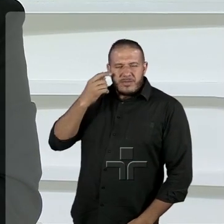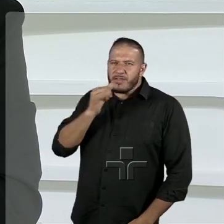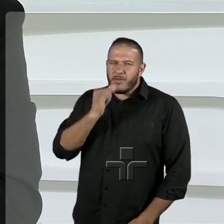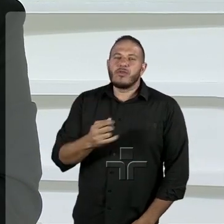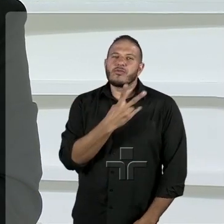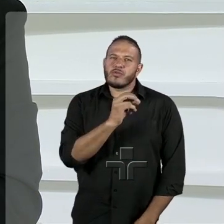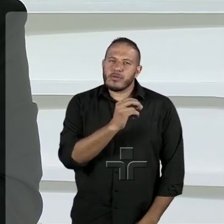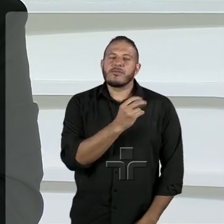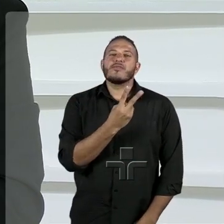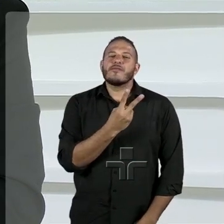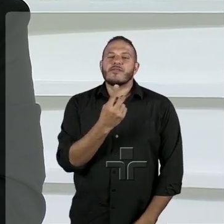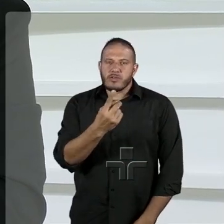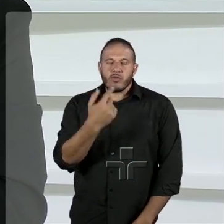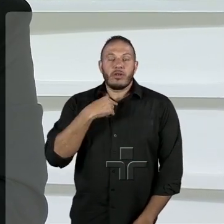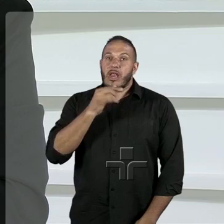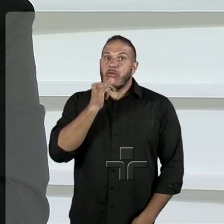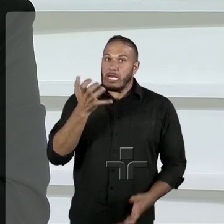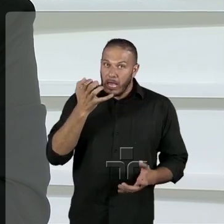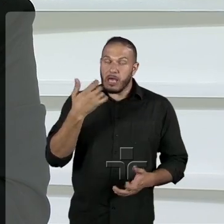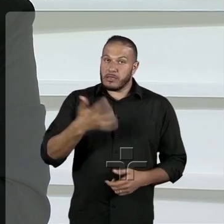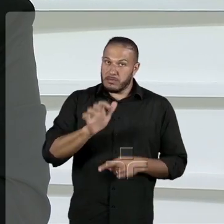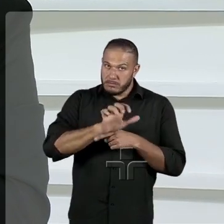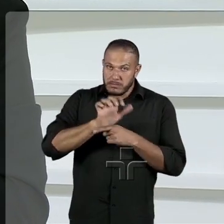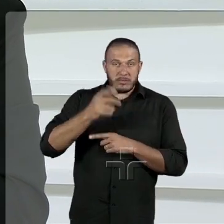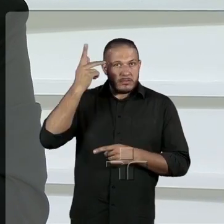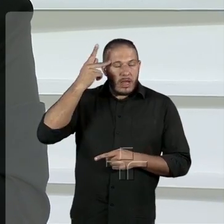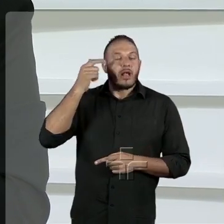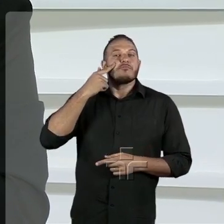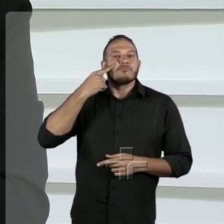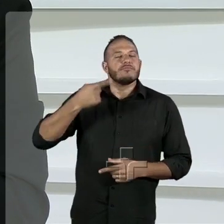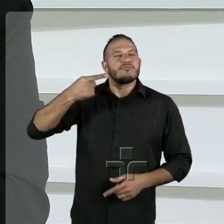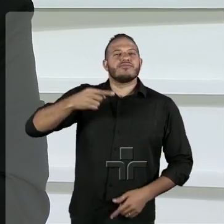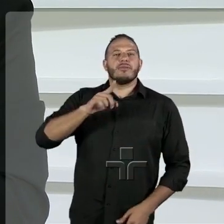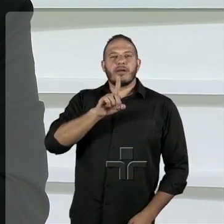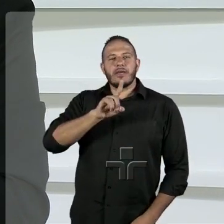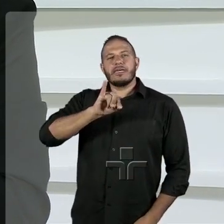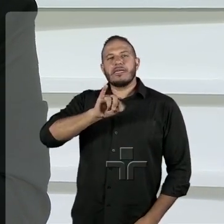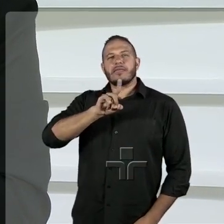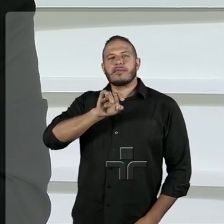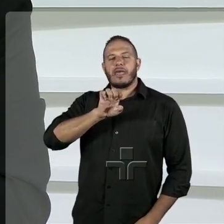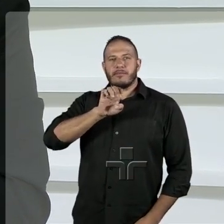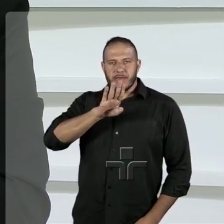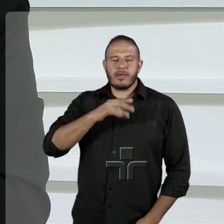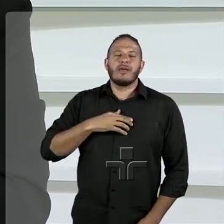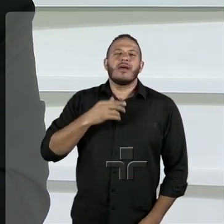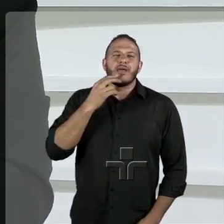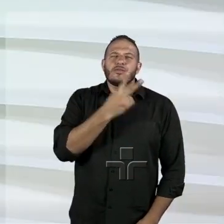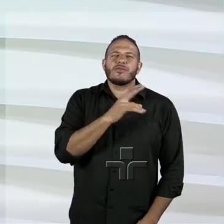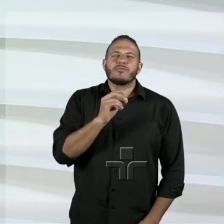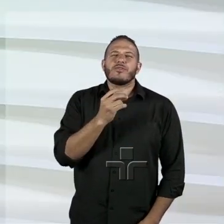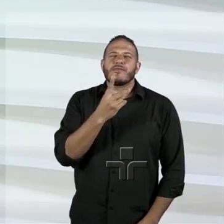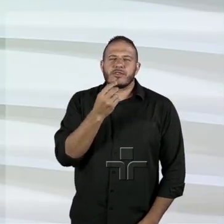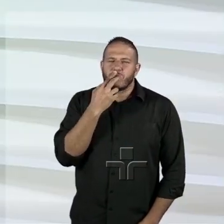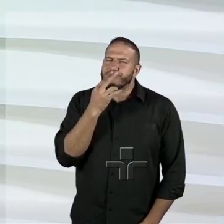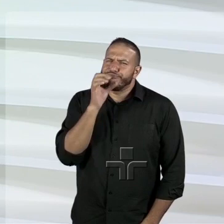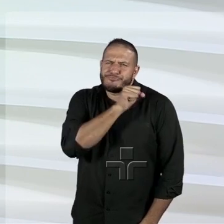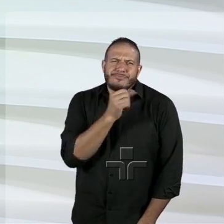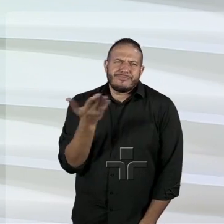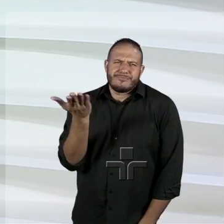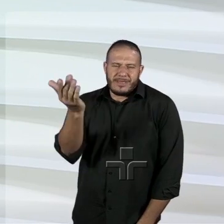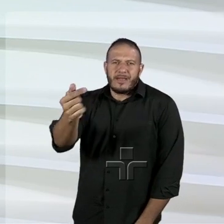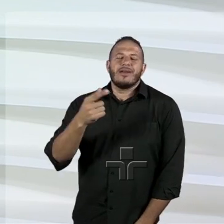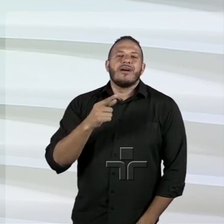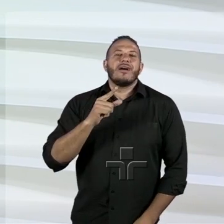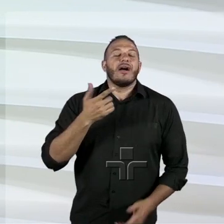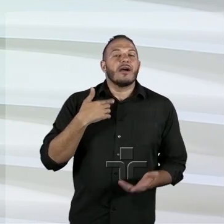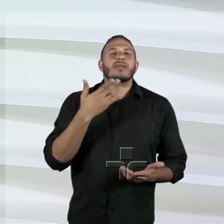Estado recupere a liderança no IDEB, né? Estamos aí, 2021 é depois de amanhã, né? Que cartas o senhor tem na